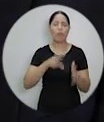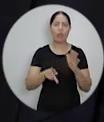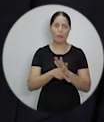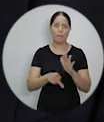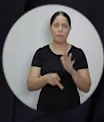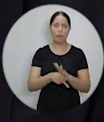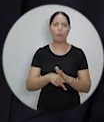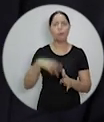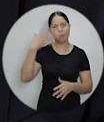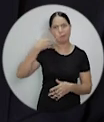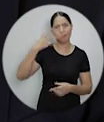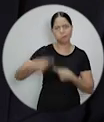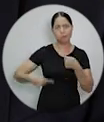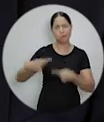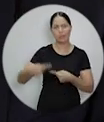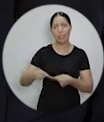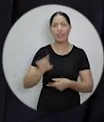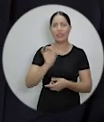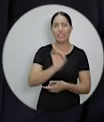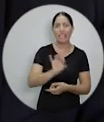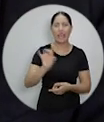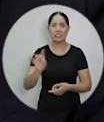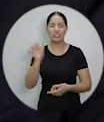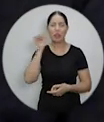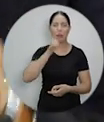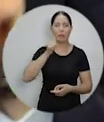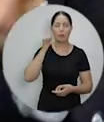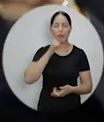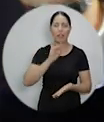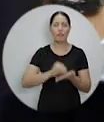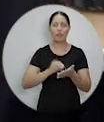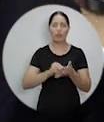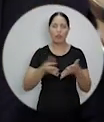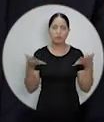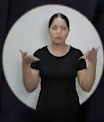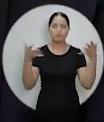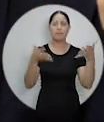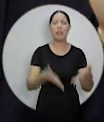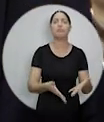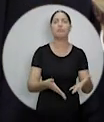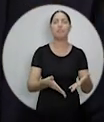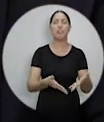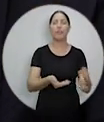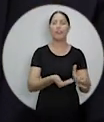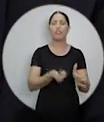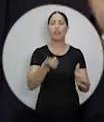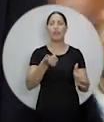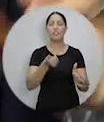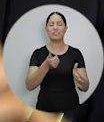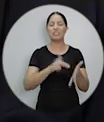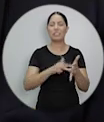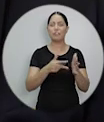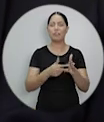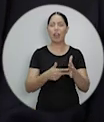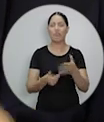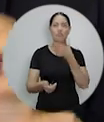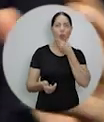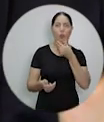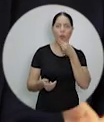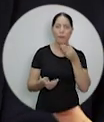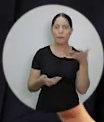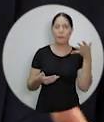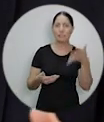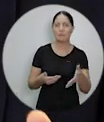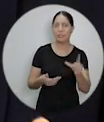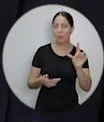quando cada mulher que não era colocada numa candidatura tirava-se assim um percentual de homens das chapas, porque